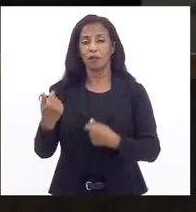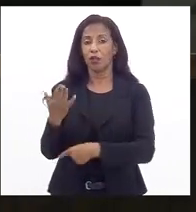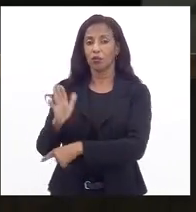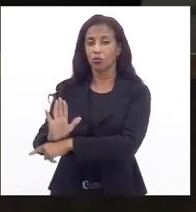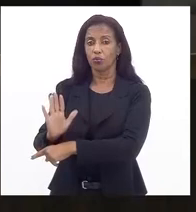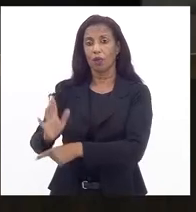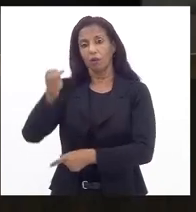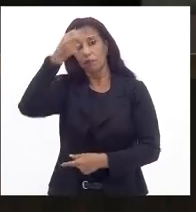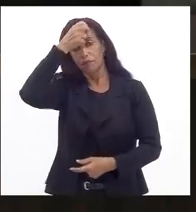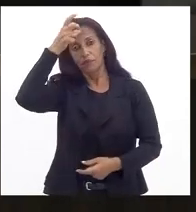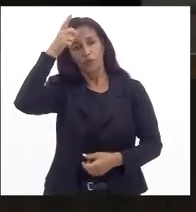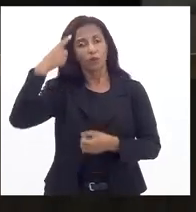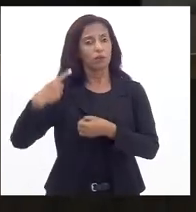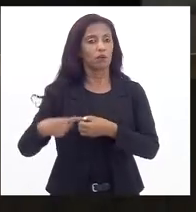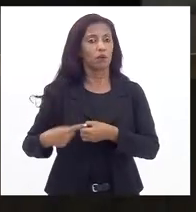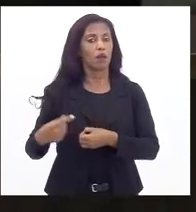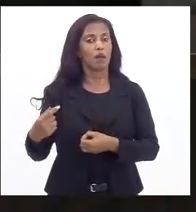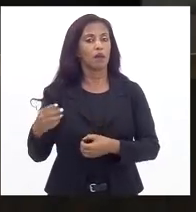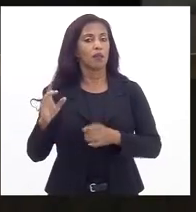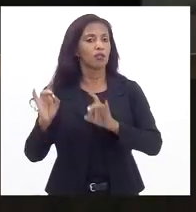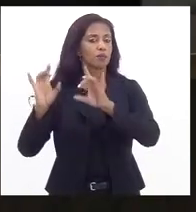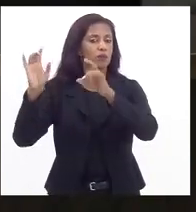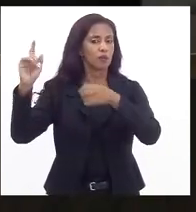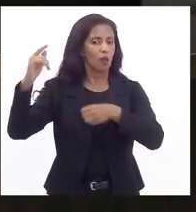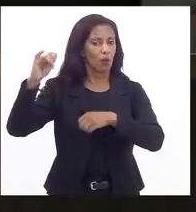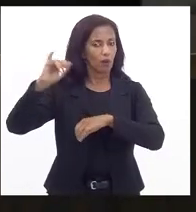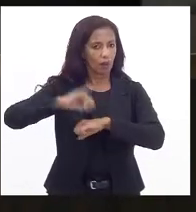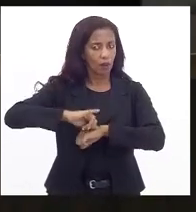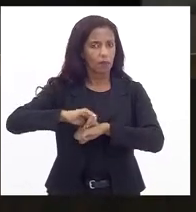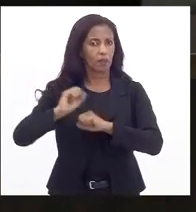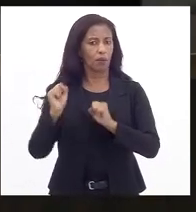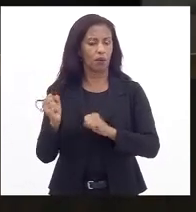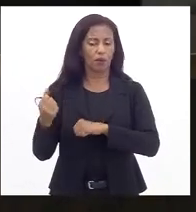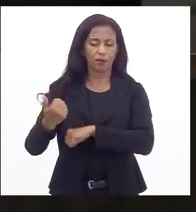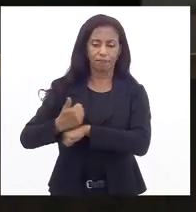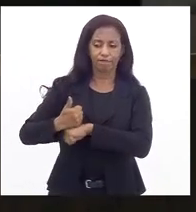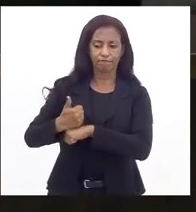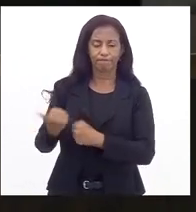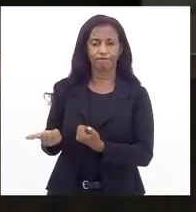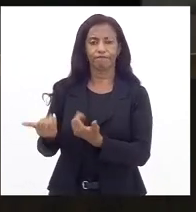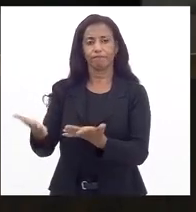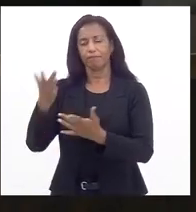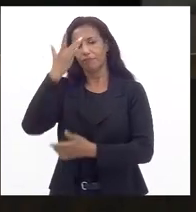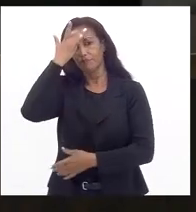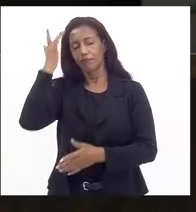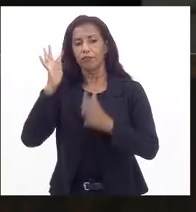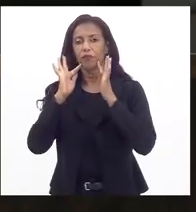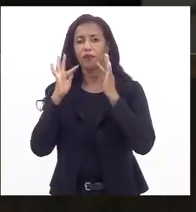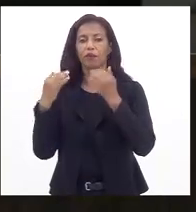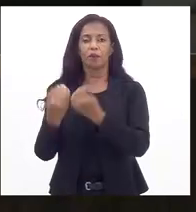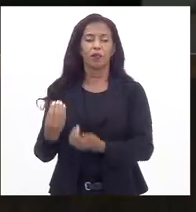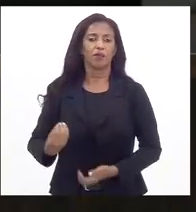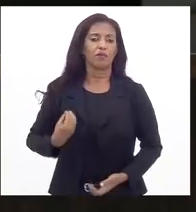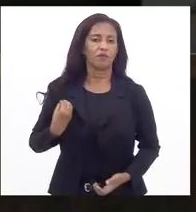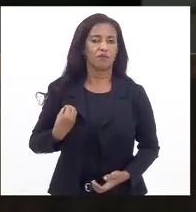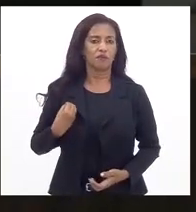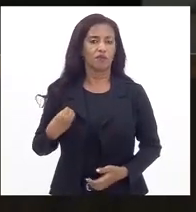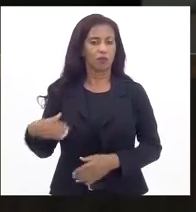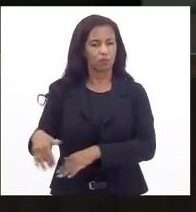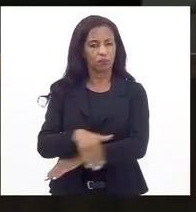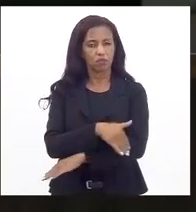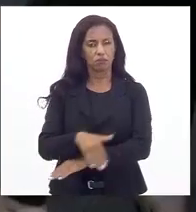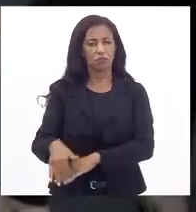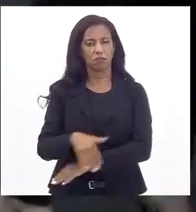municípios do Estado especial aqui a capital possa dar dignidade às famílias digital hoje vivendo morango embaixo de